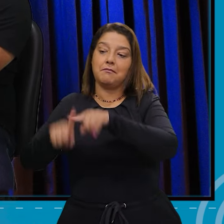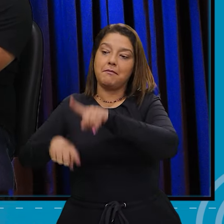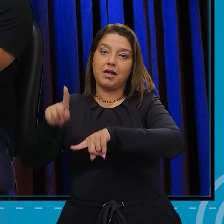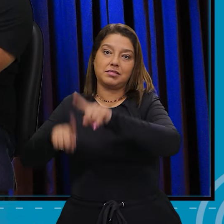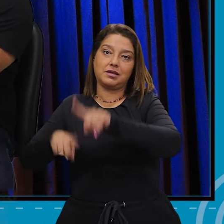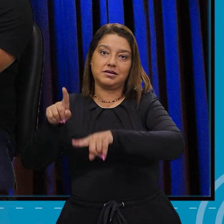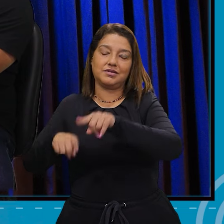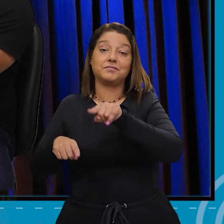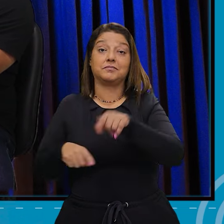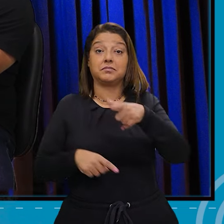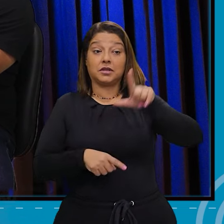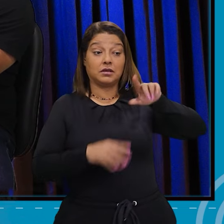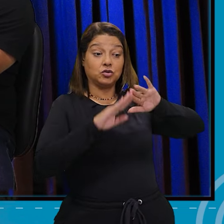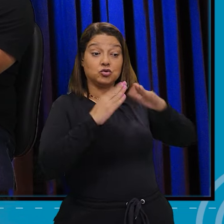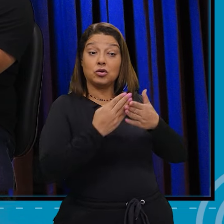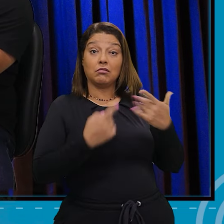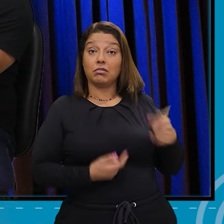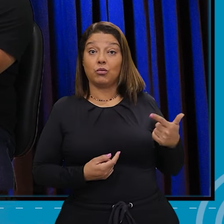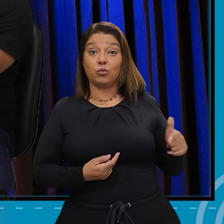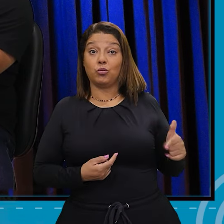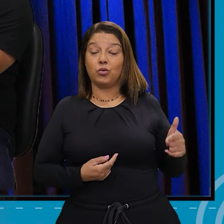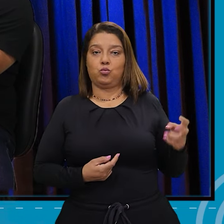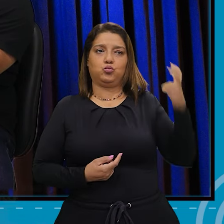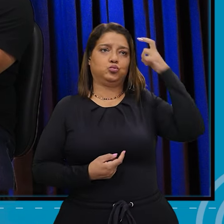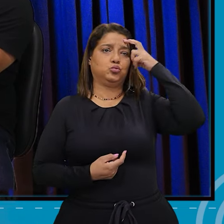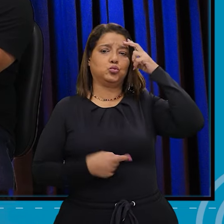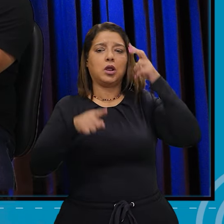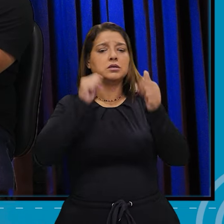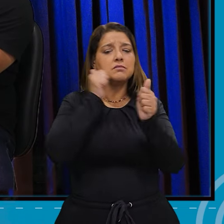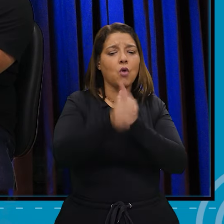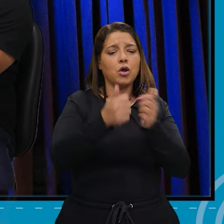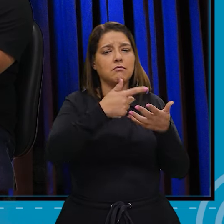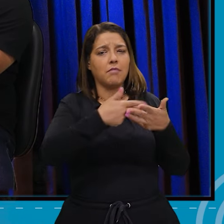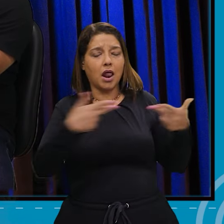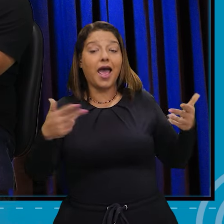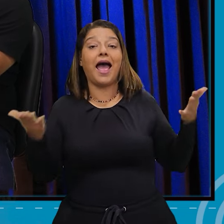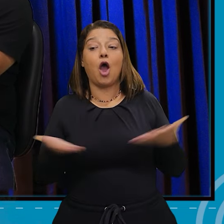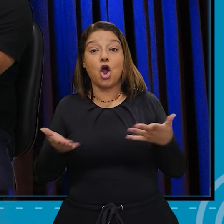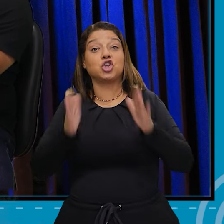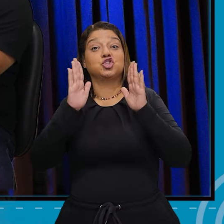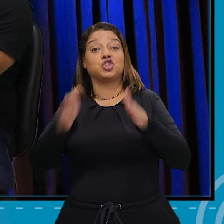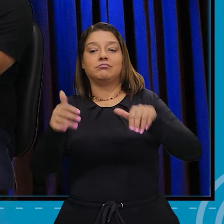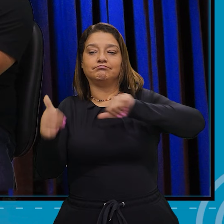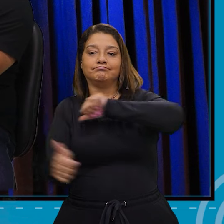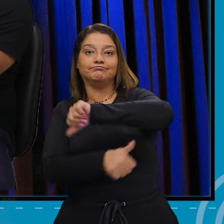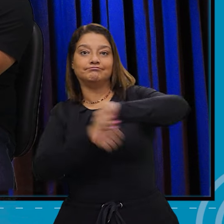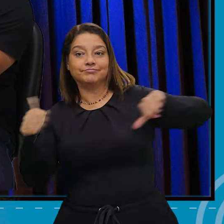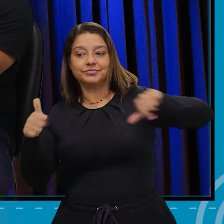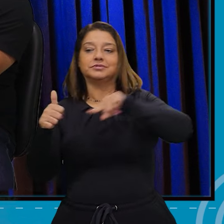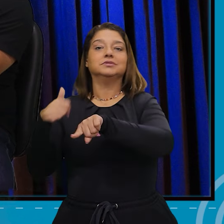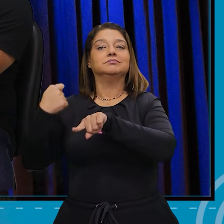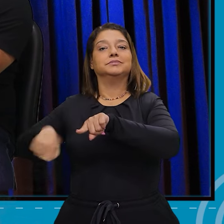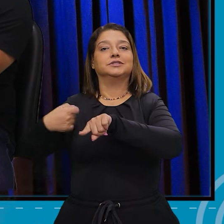Ou seja, você não tinha aquela cultura dentro da escola e você passa a ter aquela cultura dentro